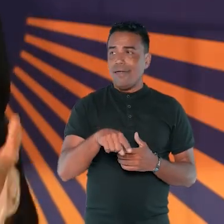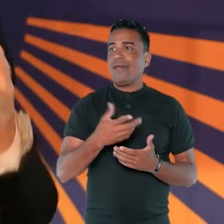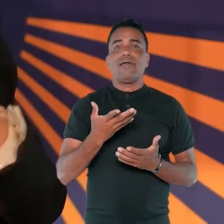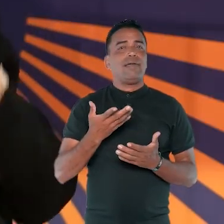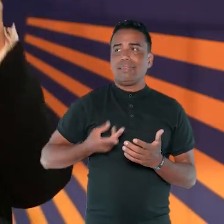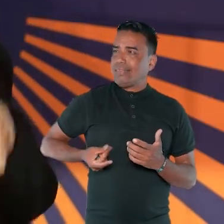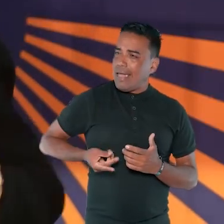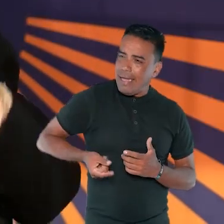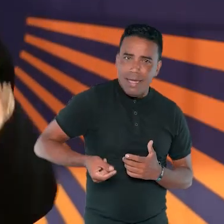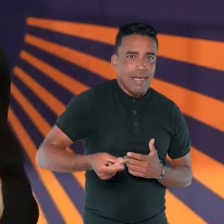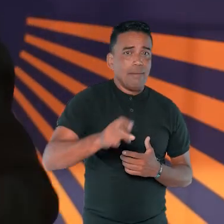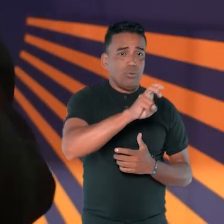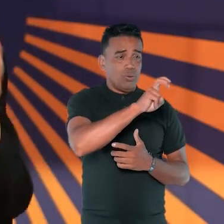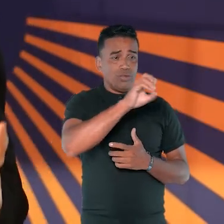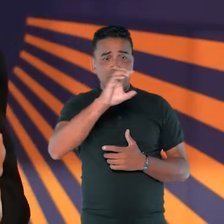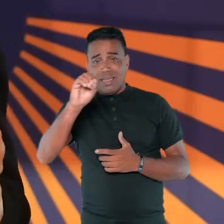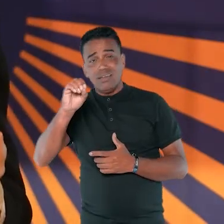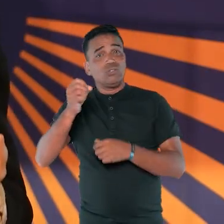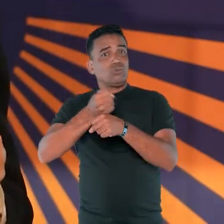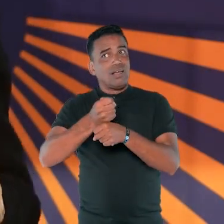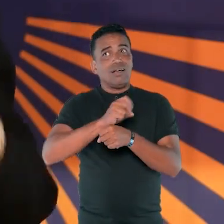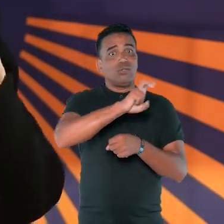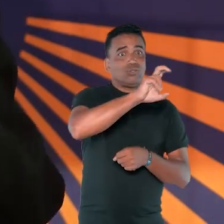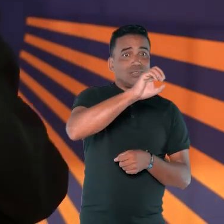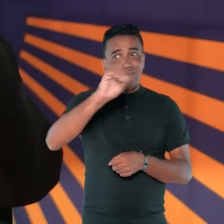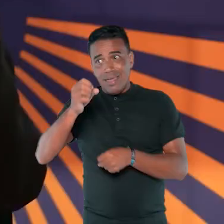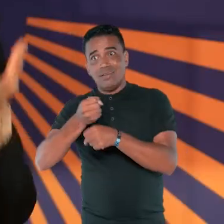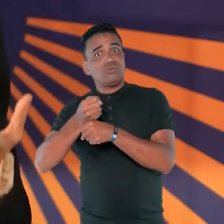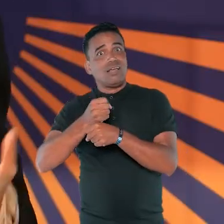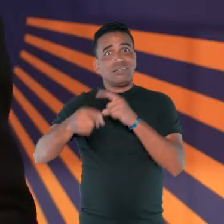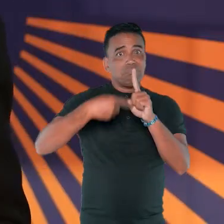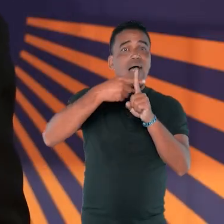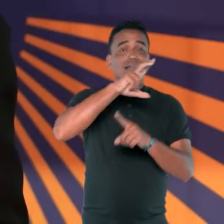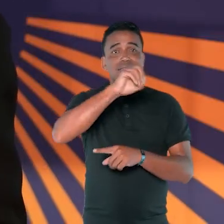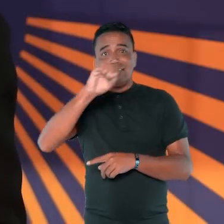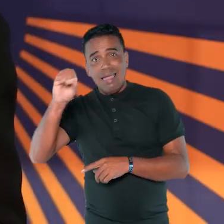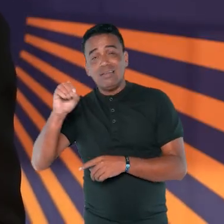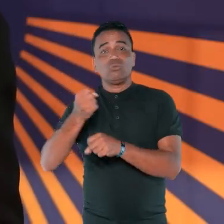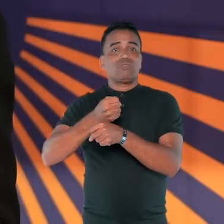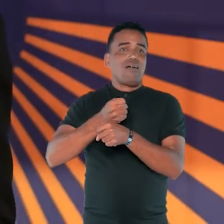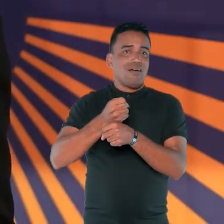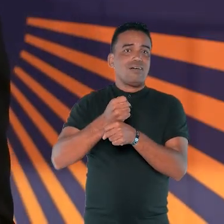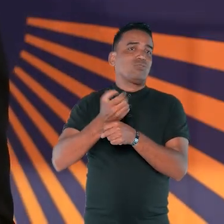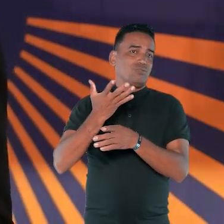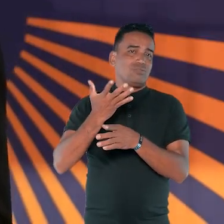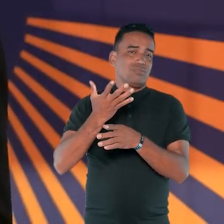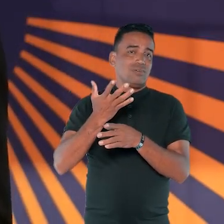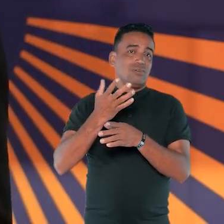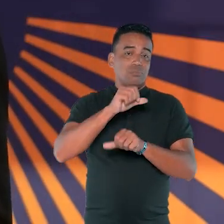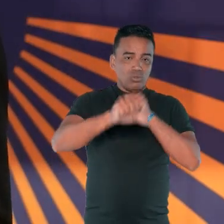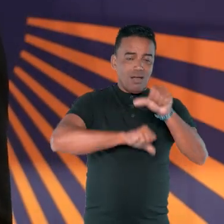muito tempo, 500 anos e mais 500 e mais 500, espero que tenham muitos 500 anos pela frente, mas de um